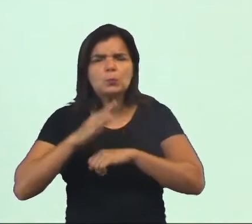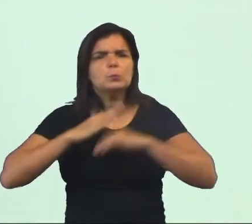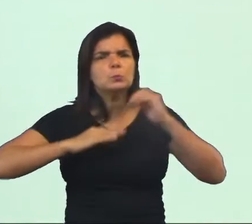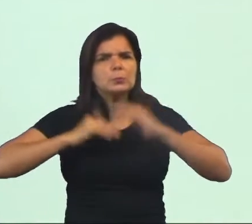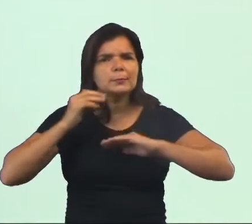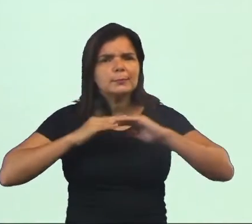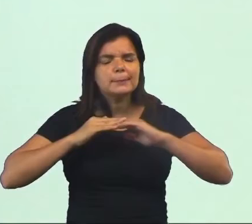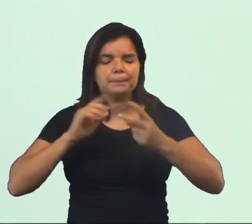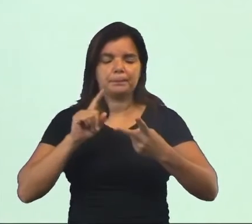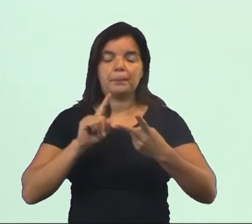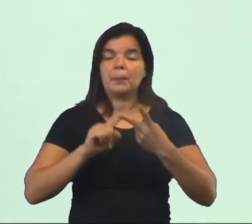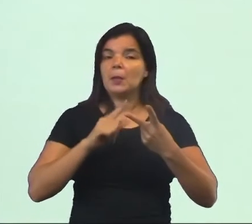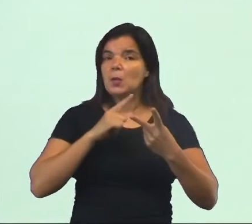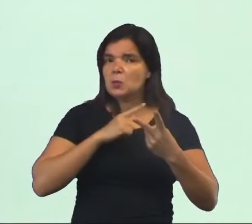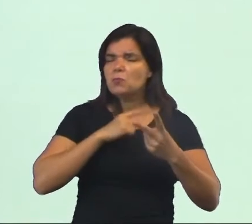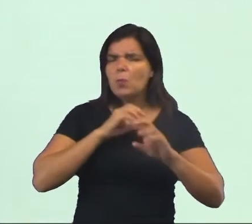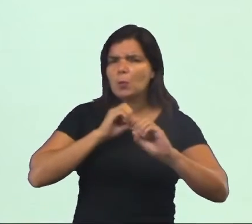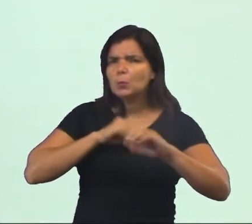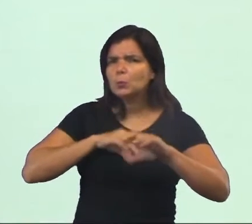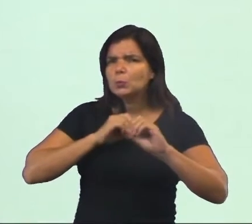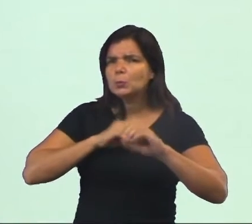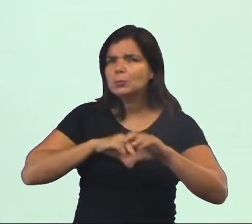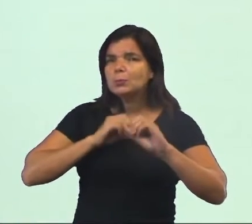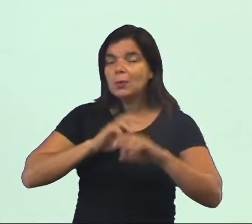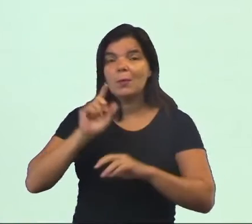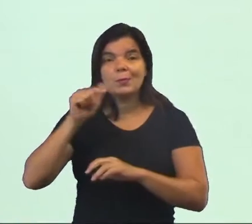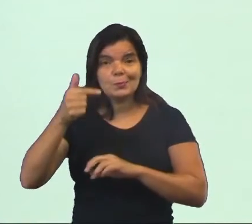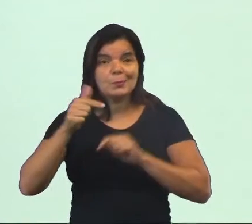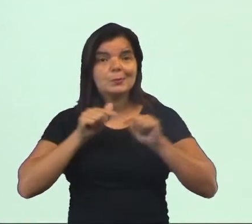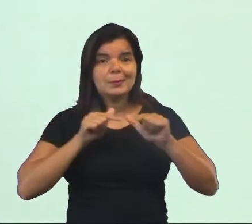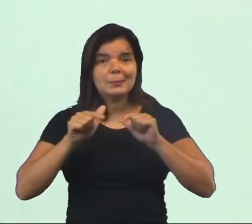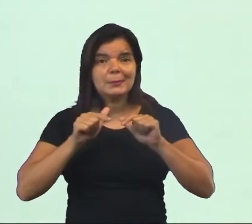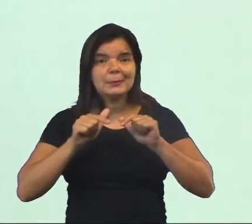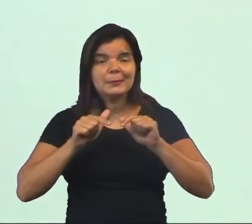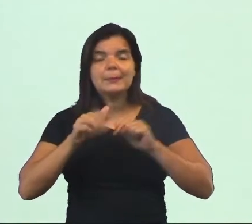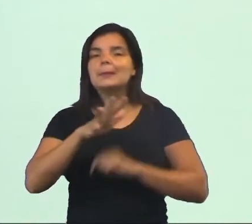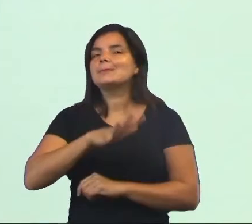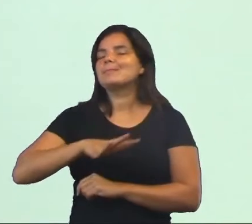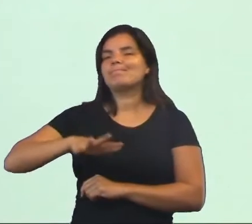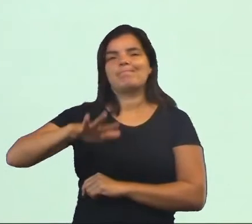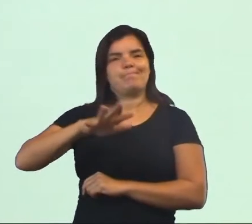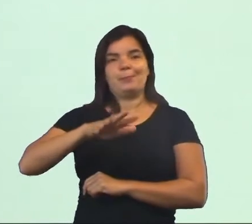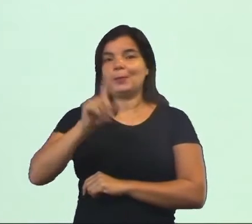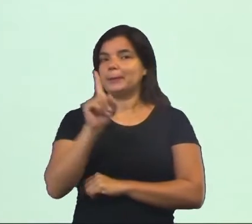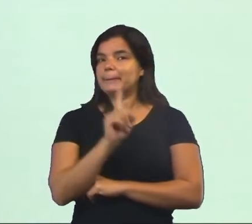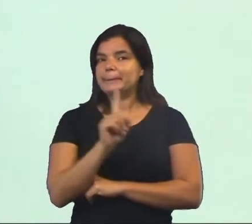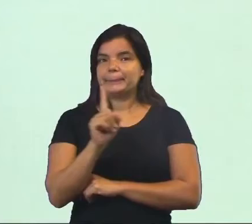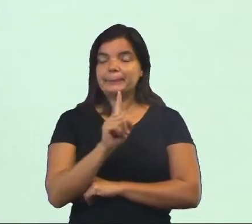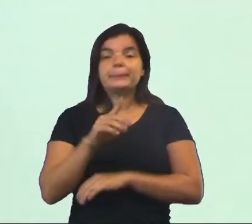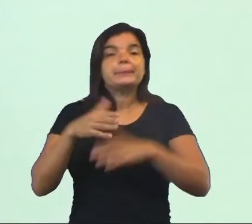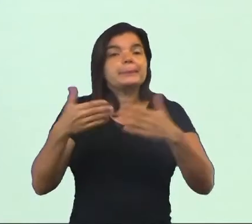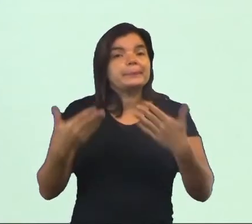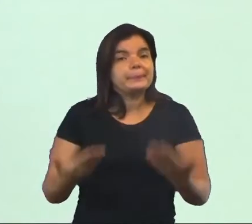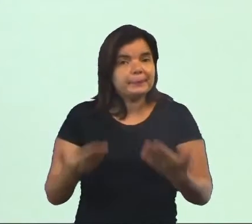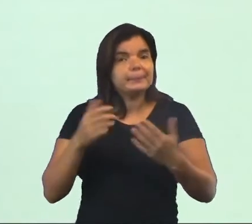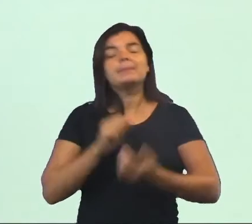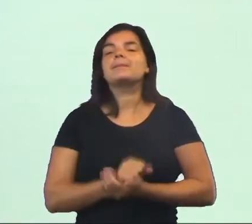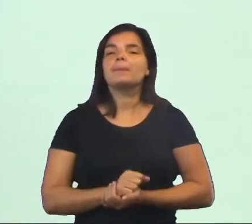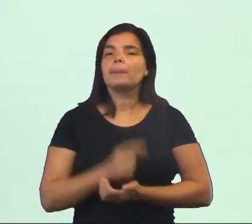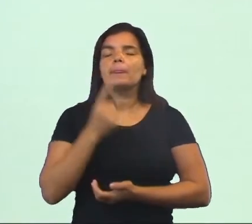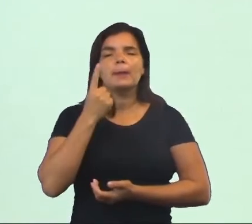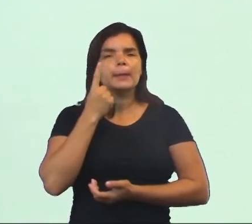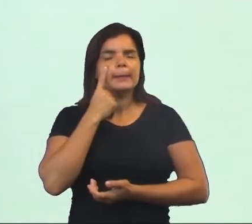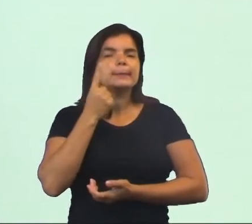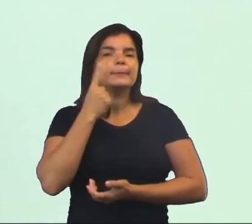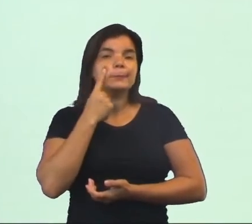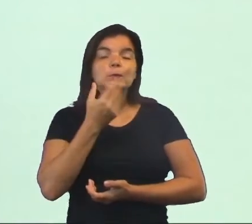profissionalizante? Elas tiveram algum ensinamento acerca desses outros serviços? Na maioria das vezes, não. E aí, nós entramos nesse